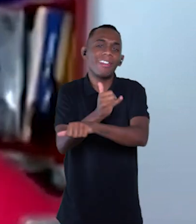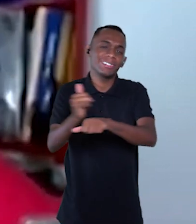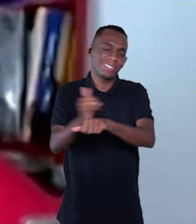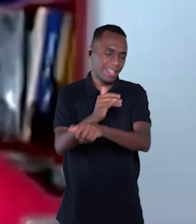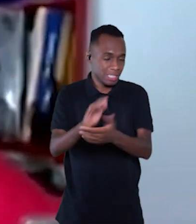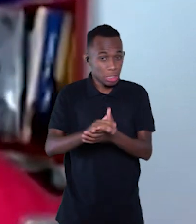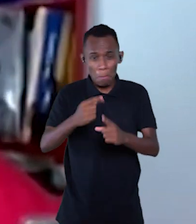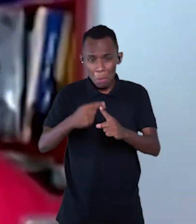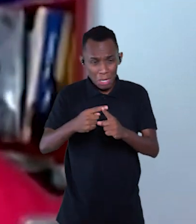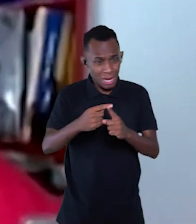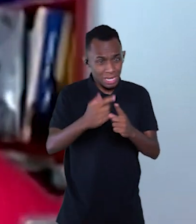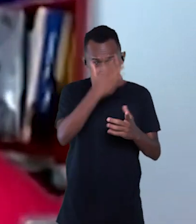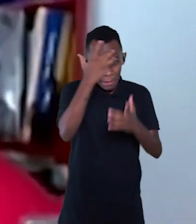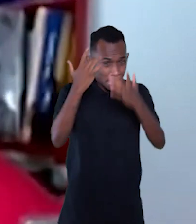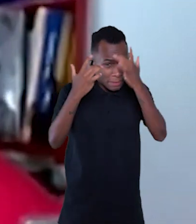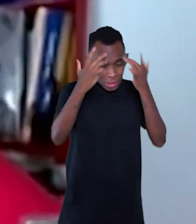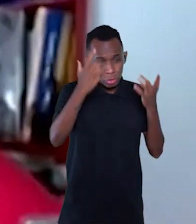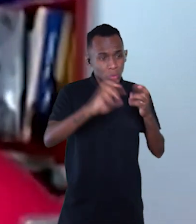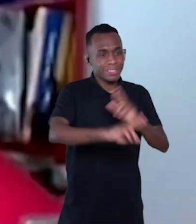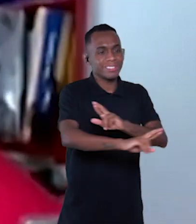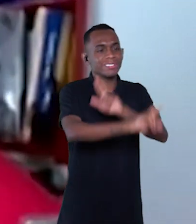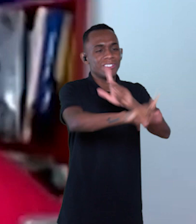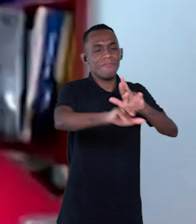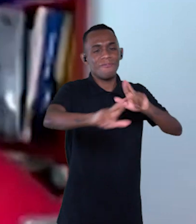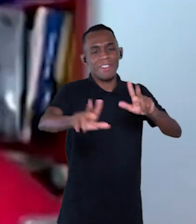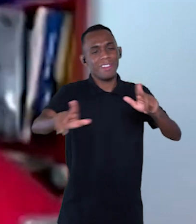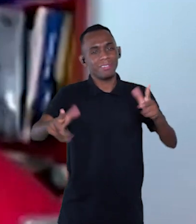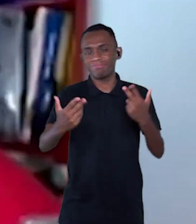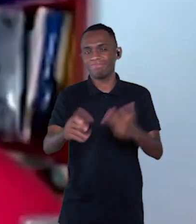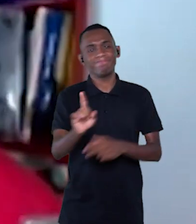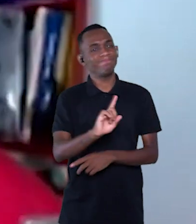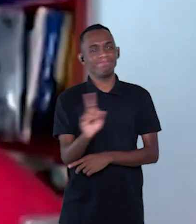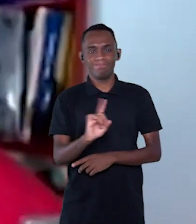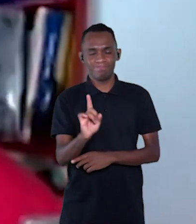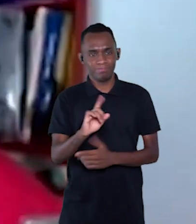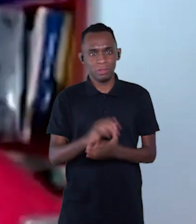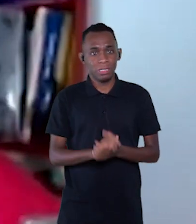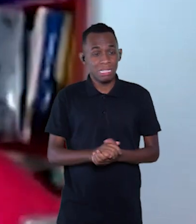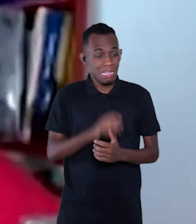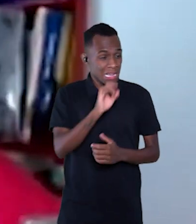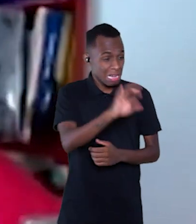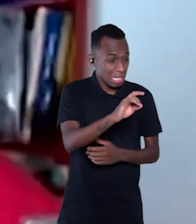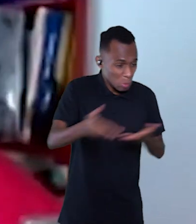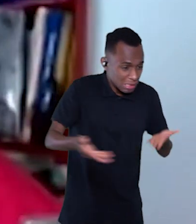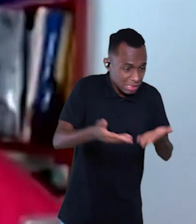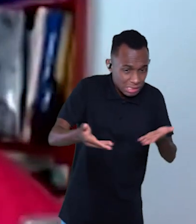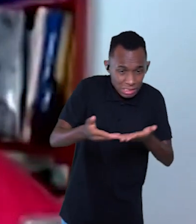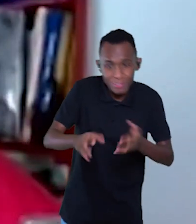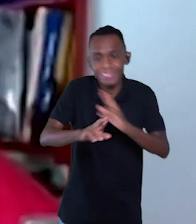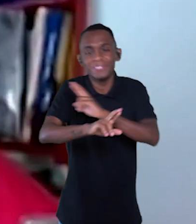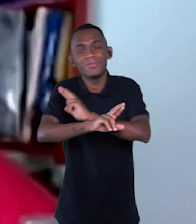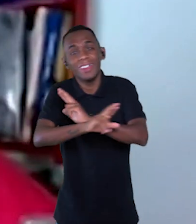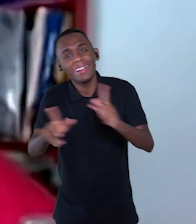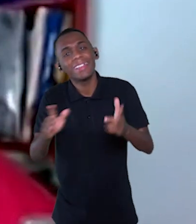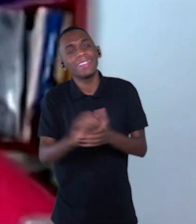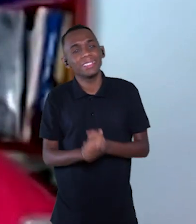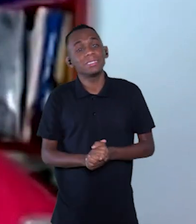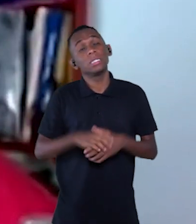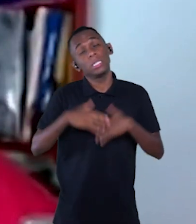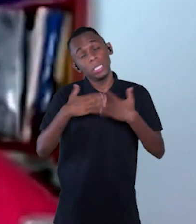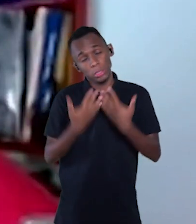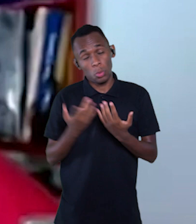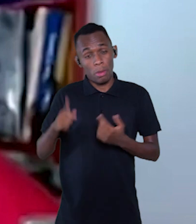são iguais, elas não vão responder da mesma forma a um mesmo estímulo, e aí eu acho que